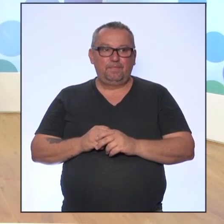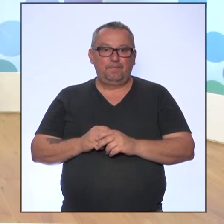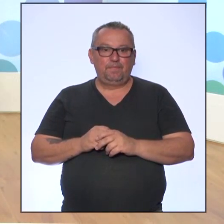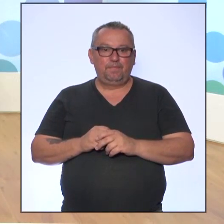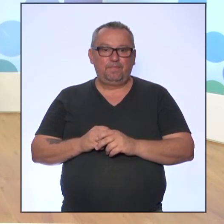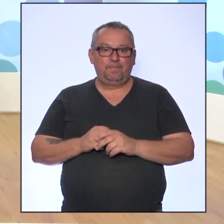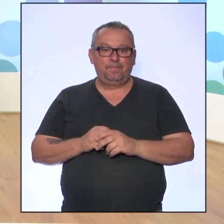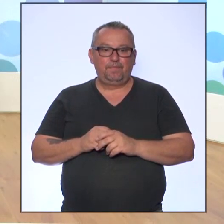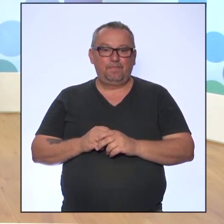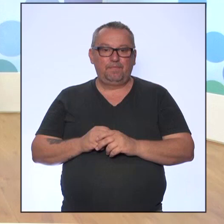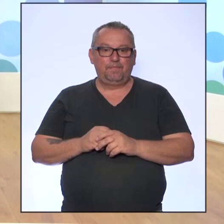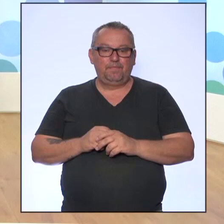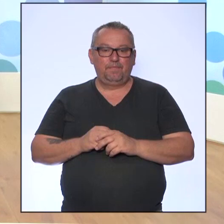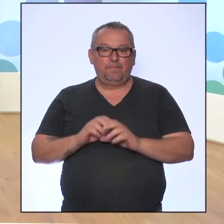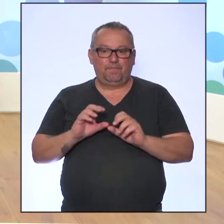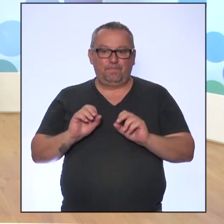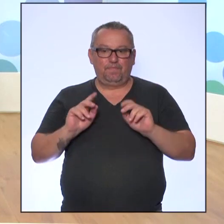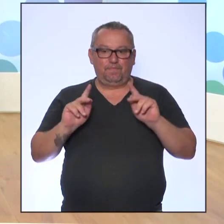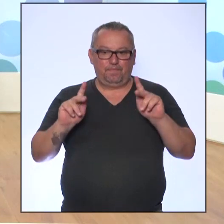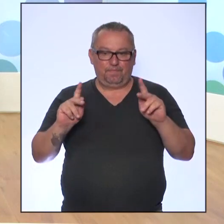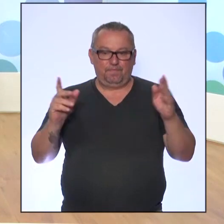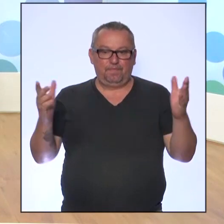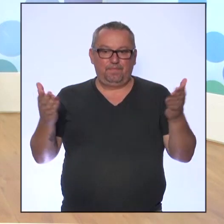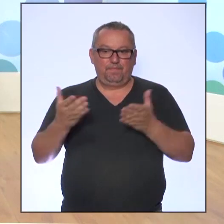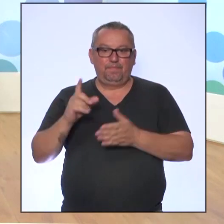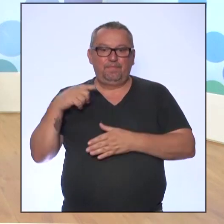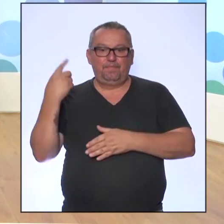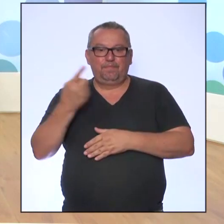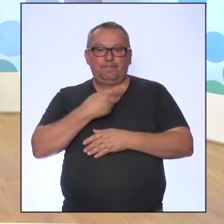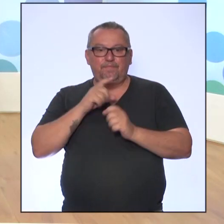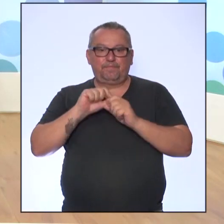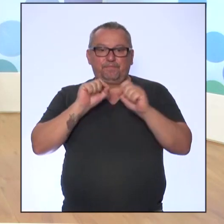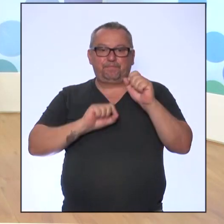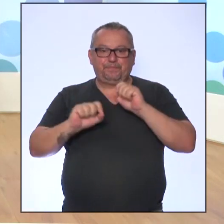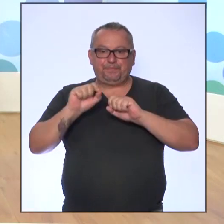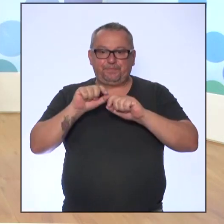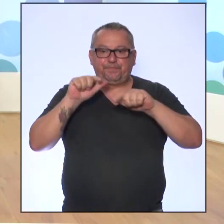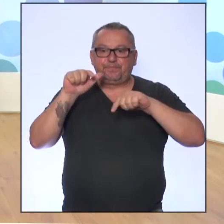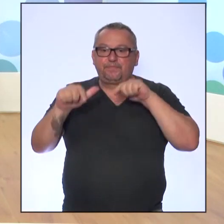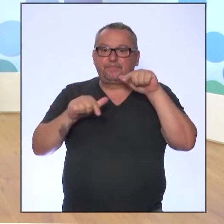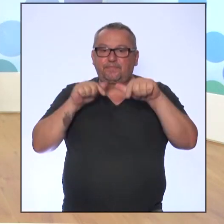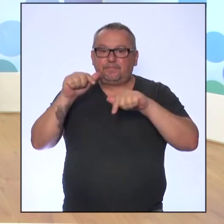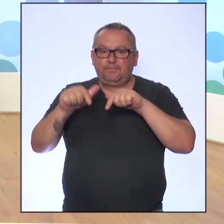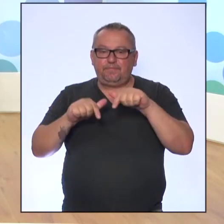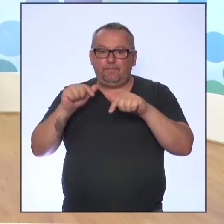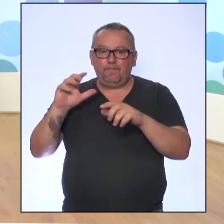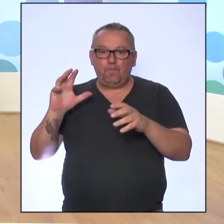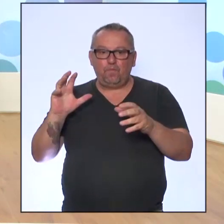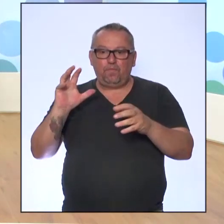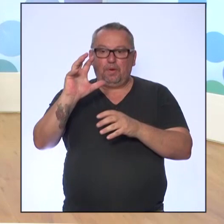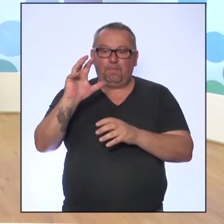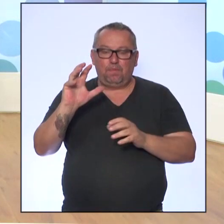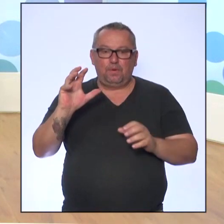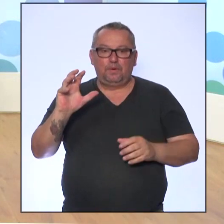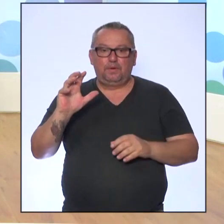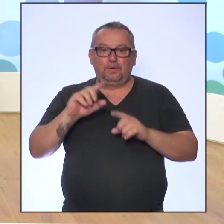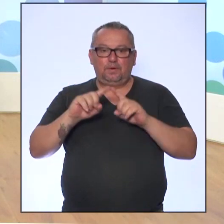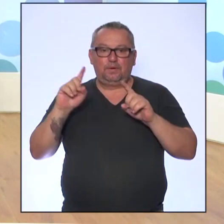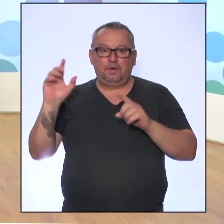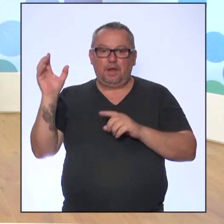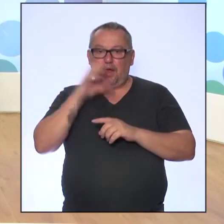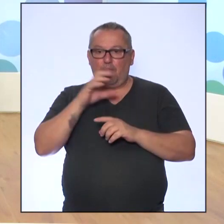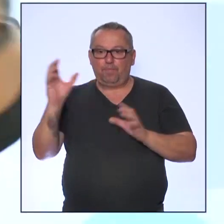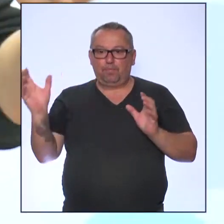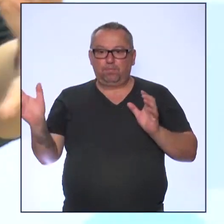5 vezes, ok. Né? Agora a gente vai trabalhar de novo um pouco o quê? A empunhadura, tá? Então a gente vai lançar